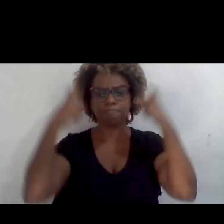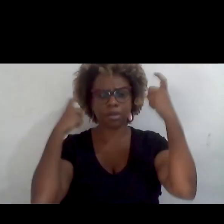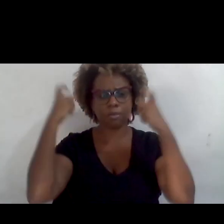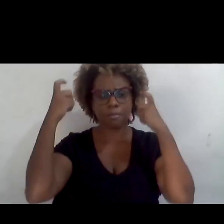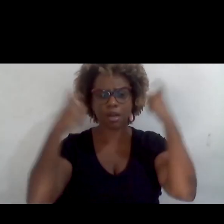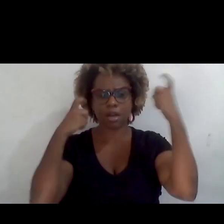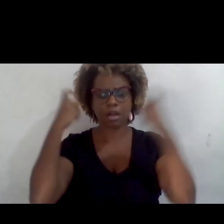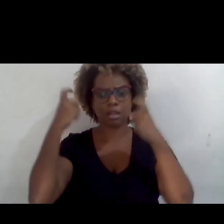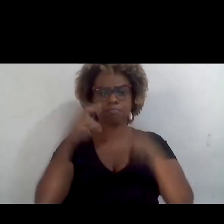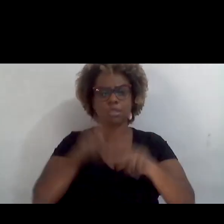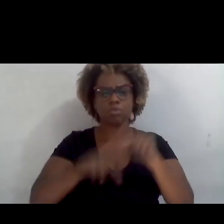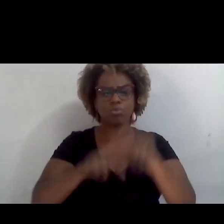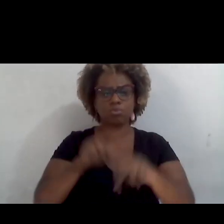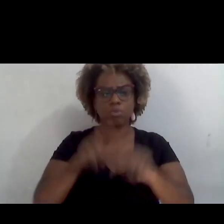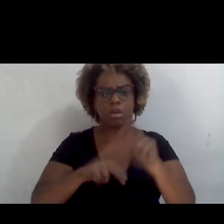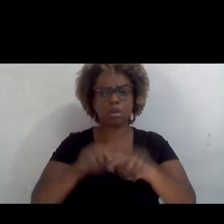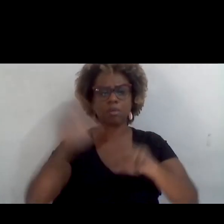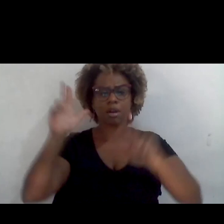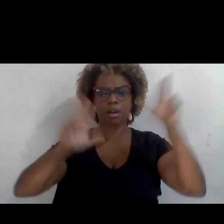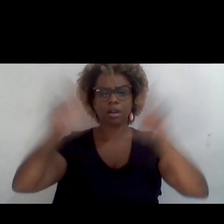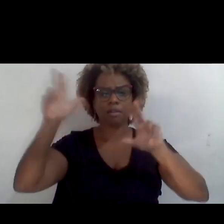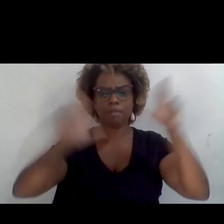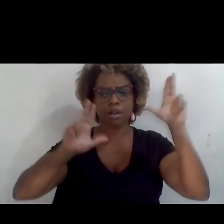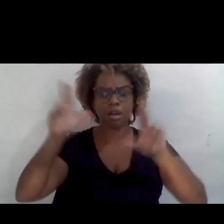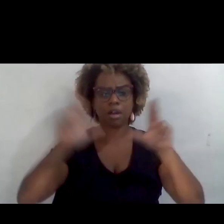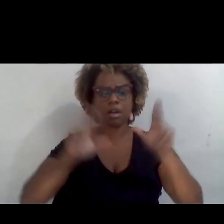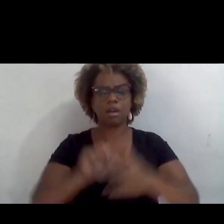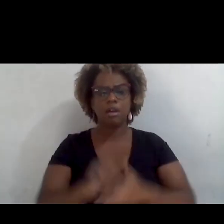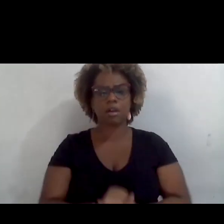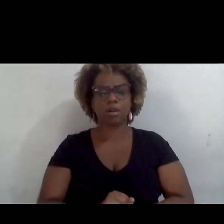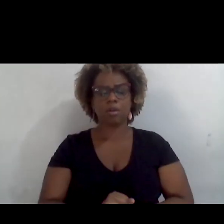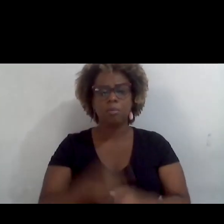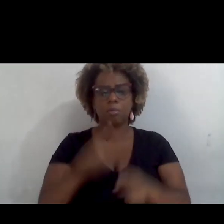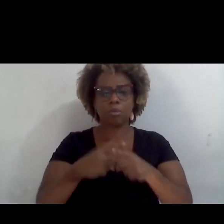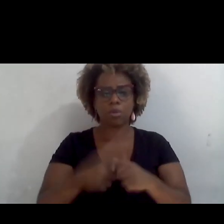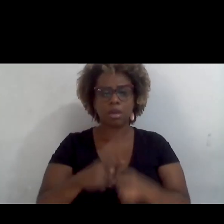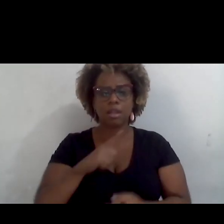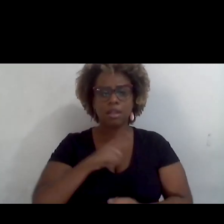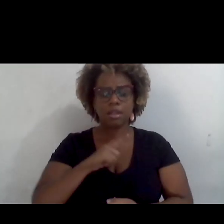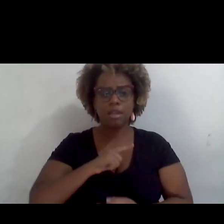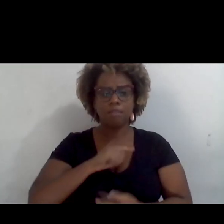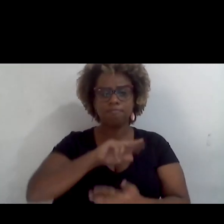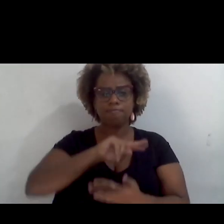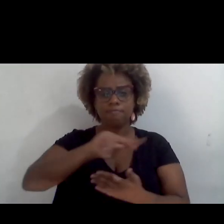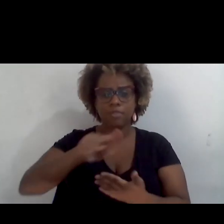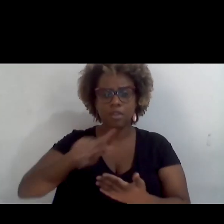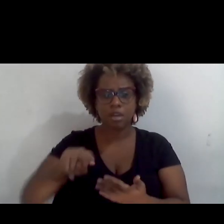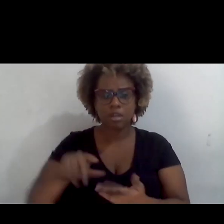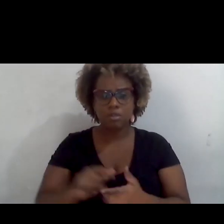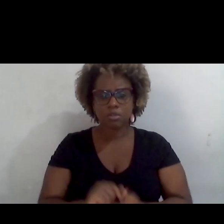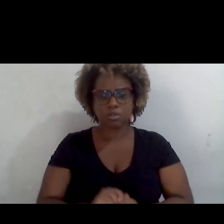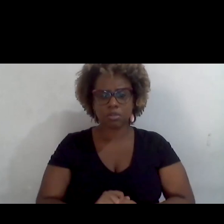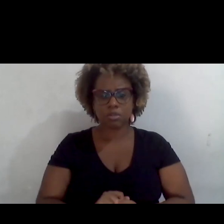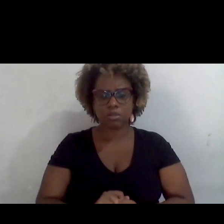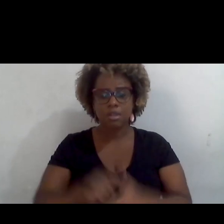Carnaval, Bicentenário, 2 de julho, porque existe aí todo um outro trabalho tão mais de